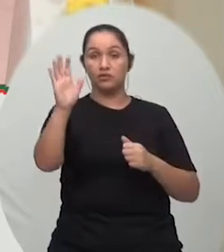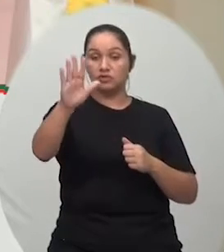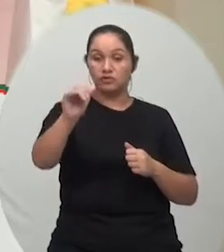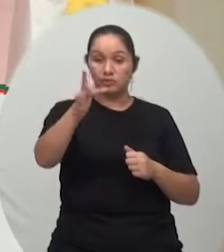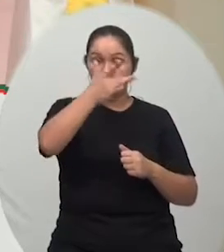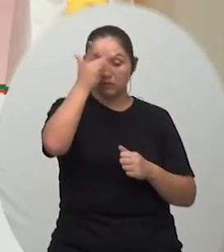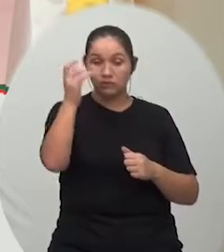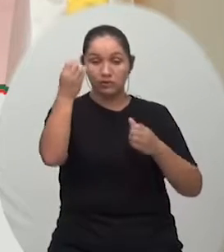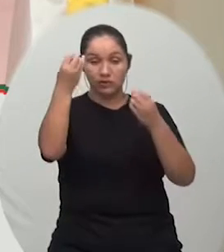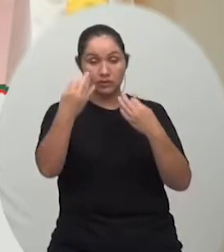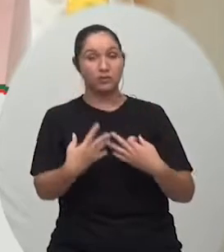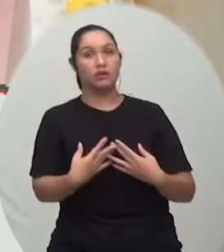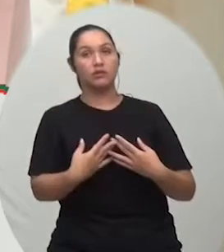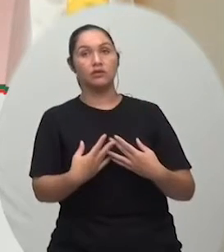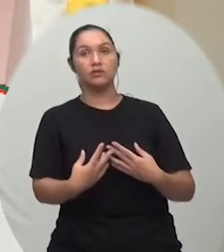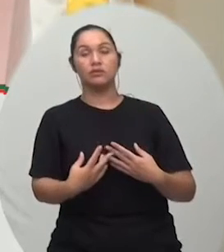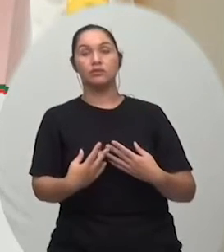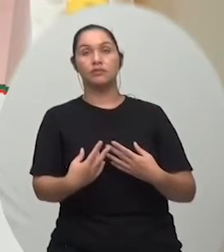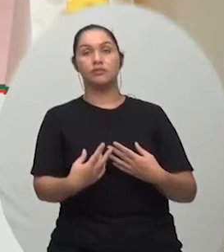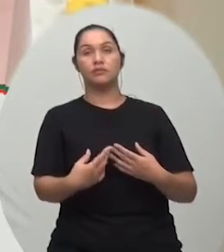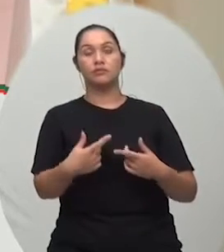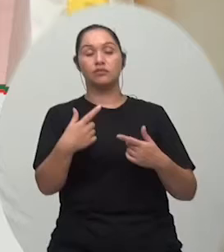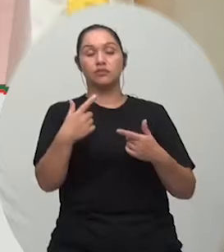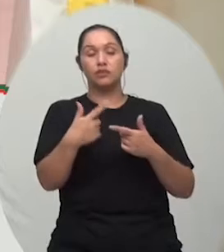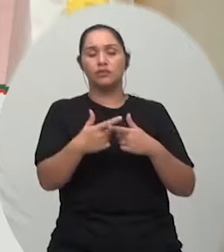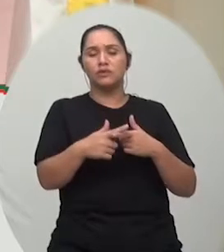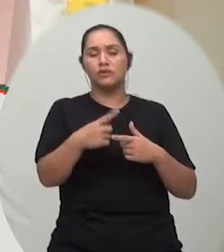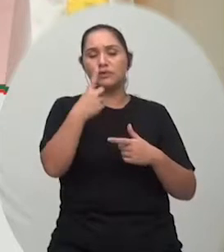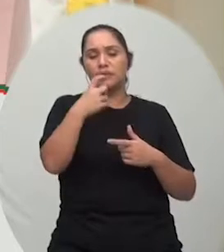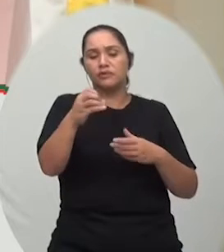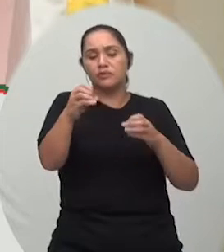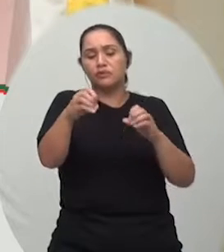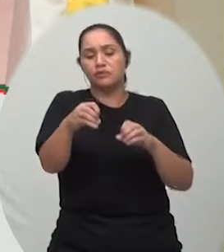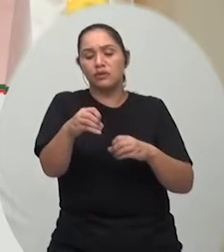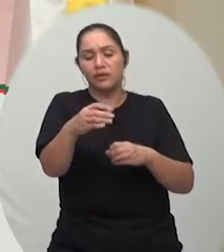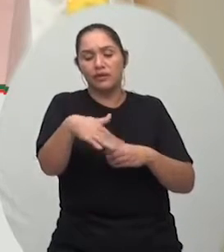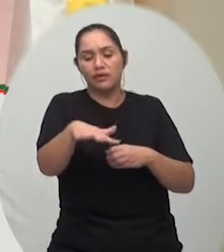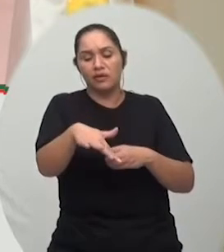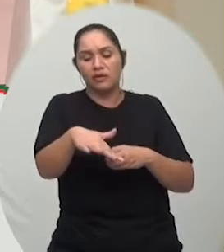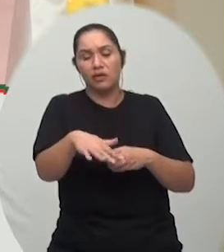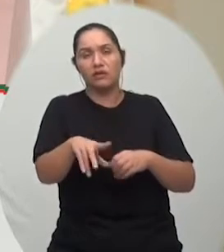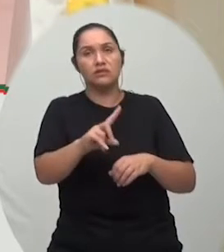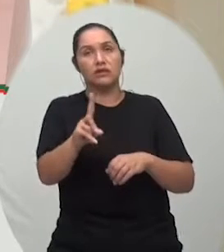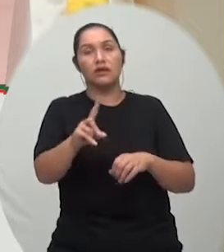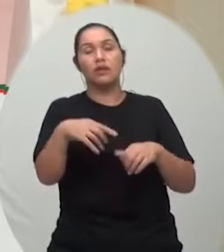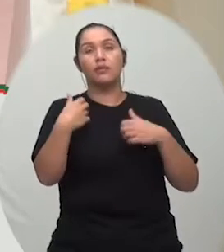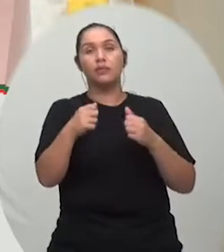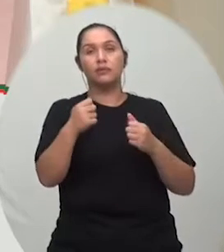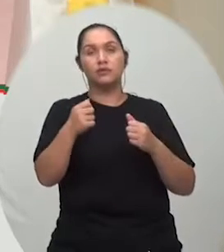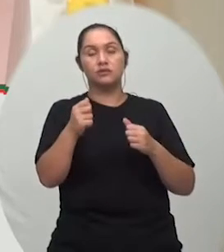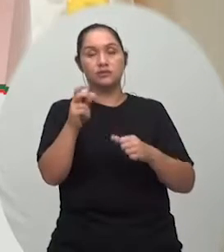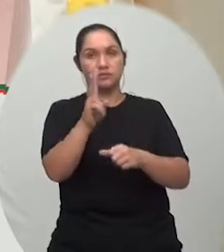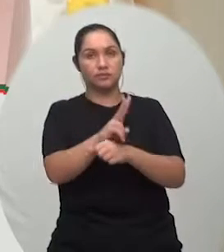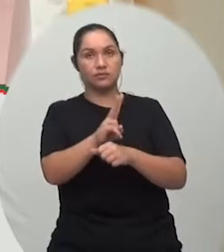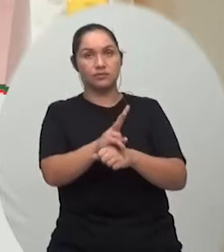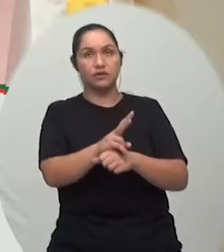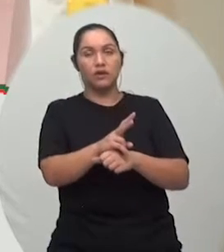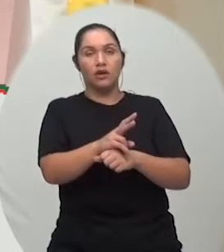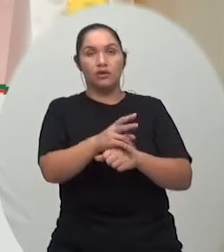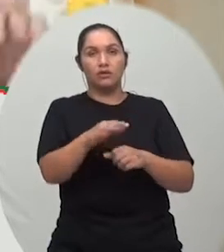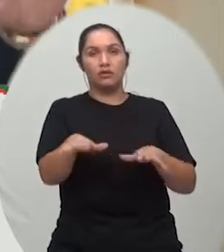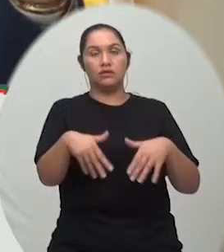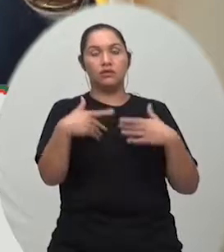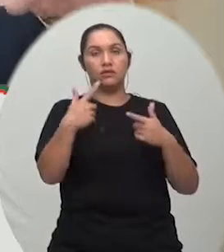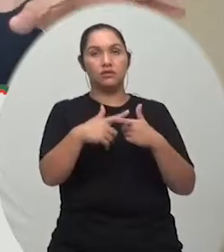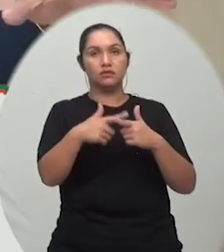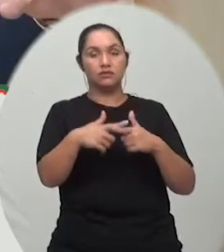justamente dar uma direção em relação à coleta de lixo, como que eles devem retirar o lixo, porque